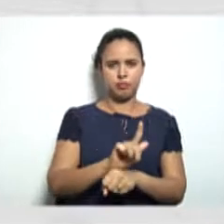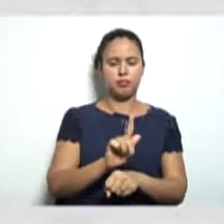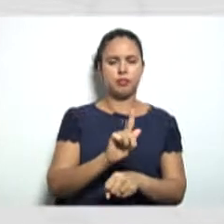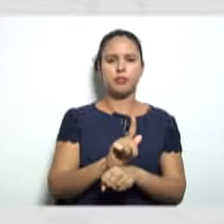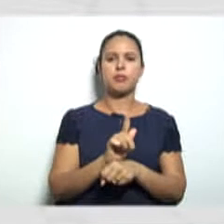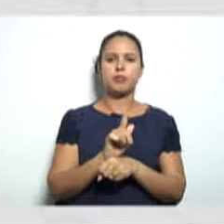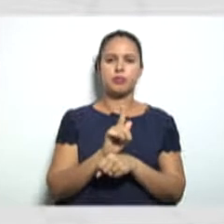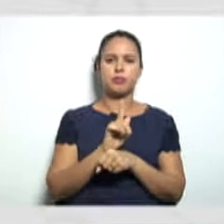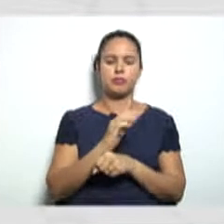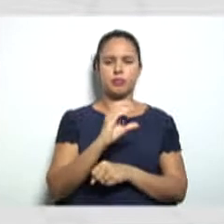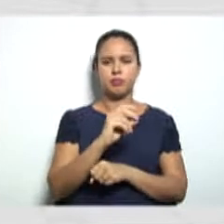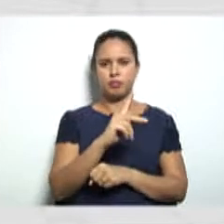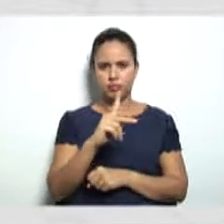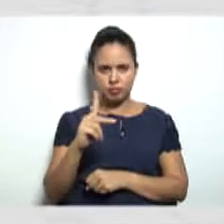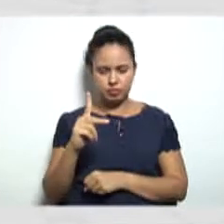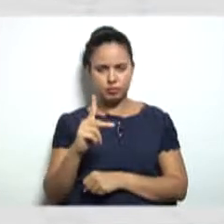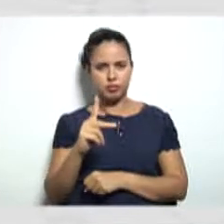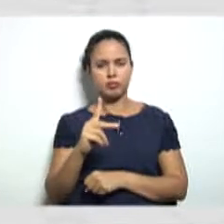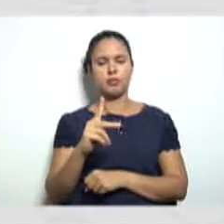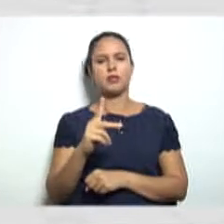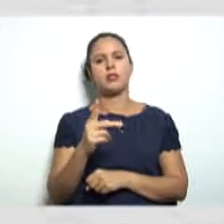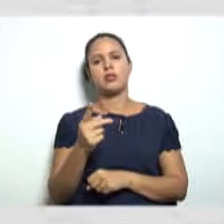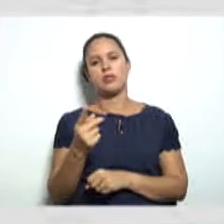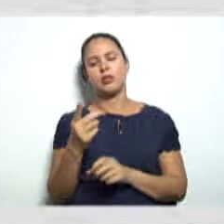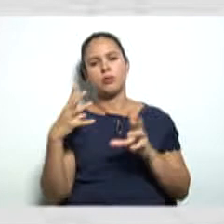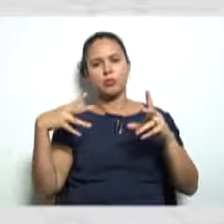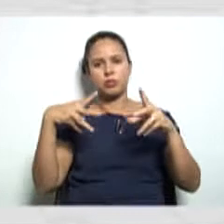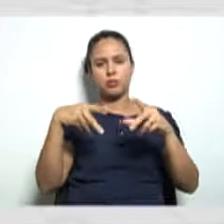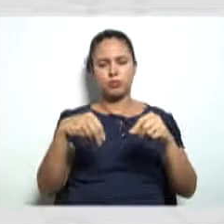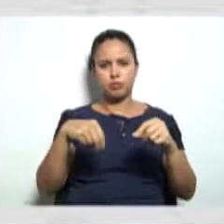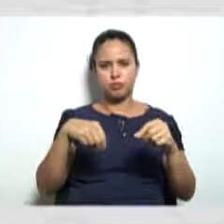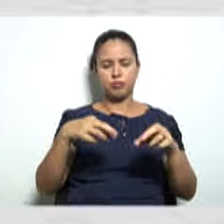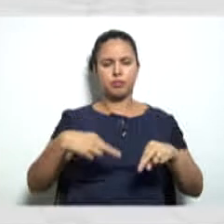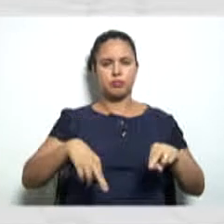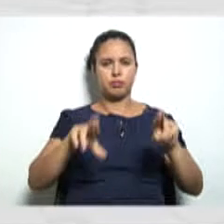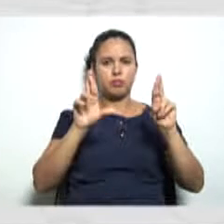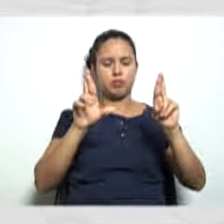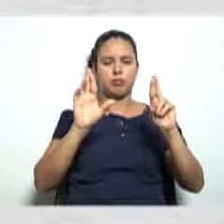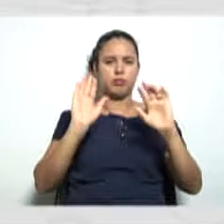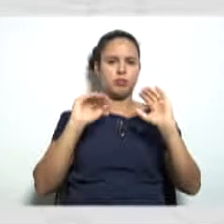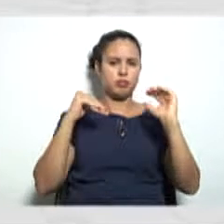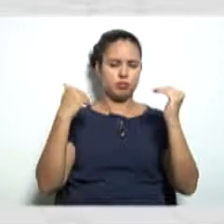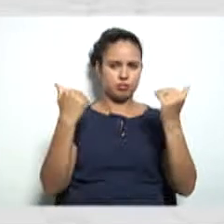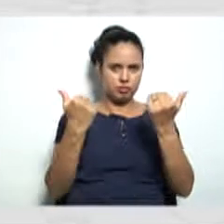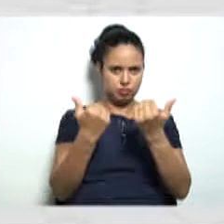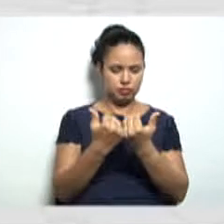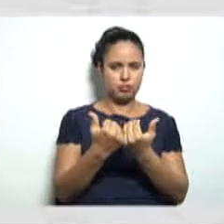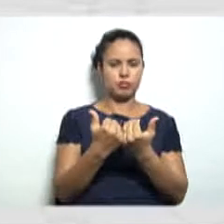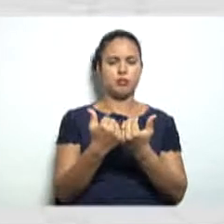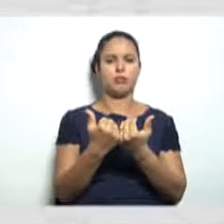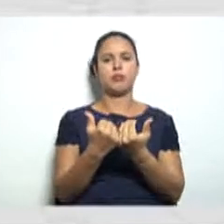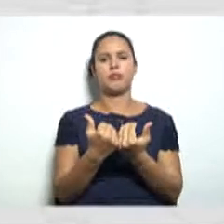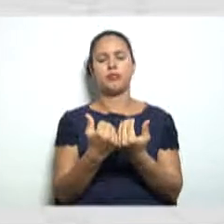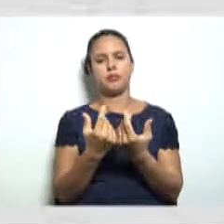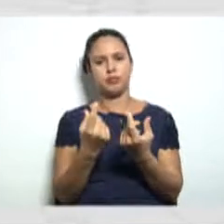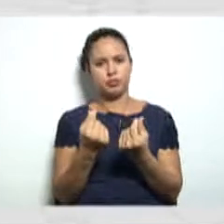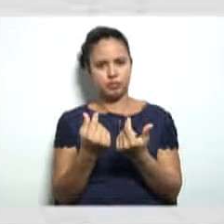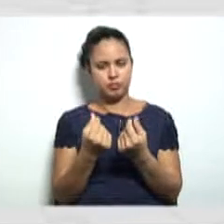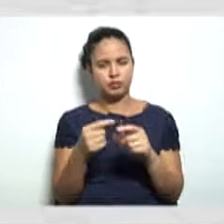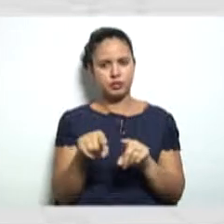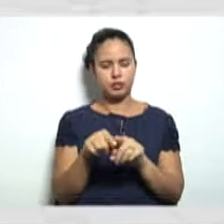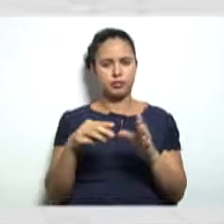tomadas em assembleia, tanto a parte financeira como a definição de métodos pedagógicos. E a gente tem muita